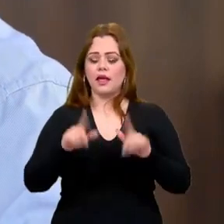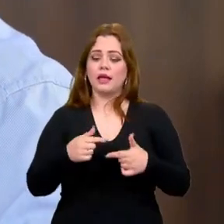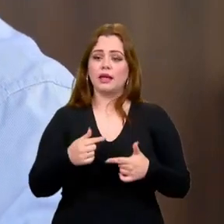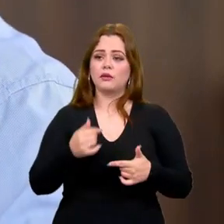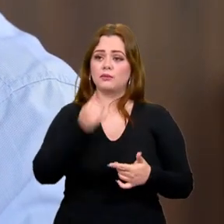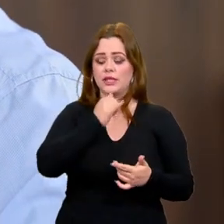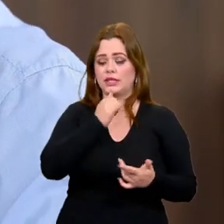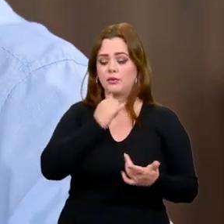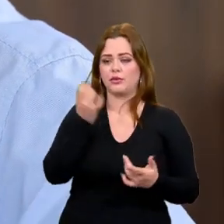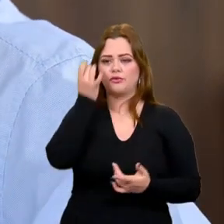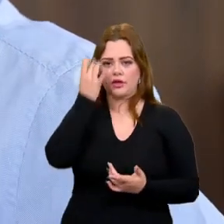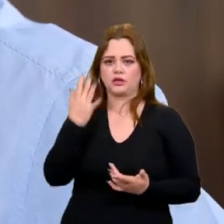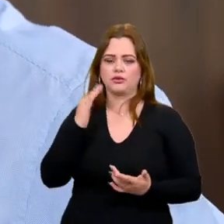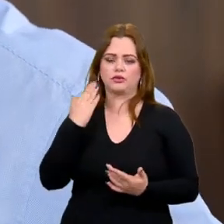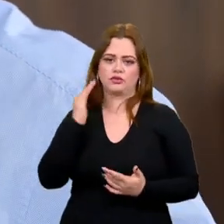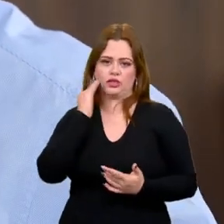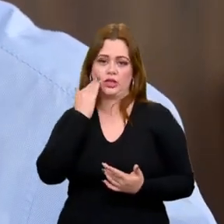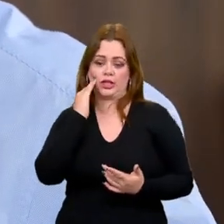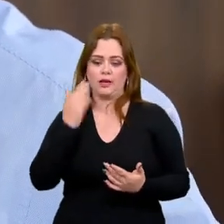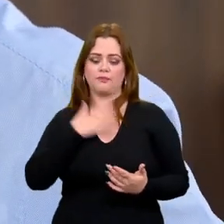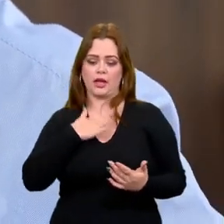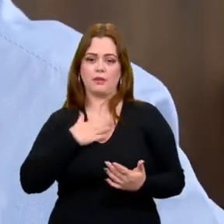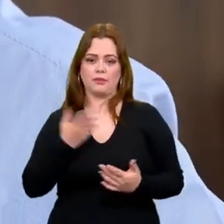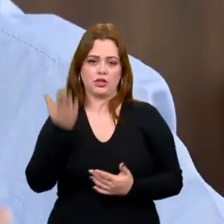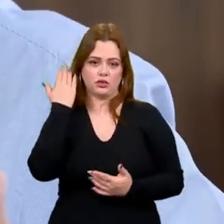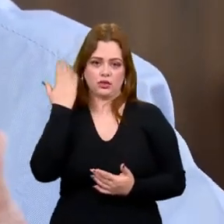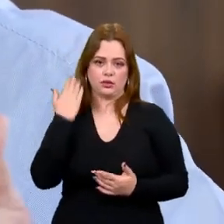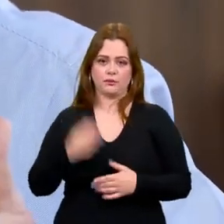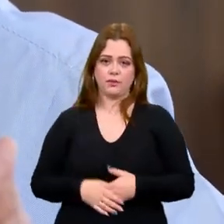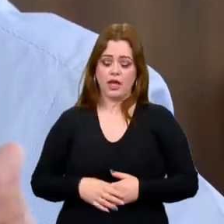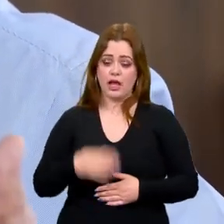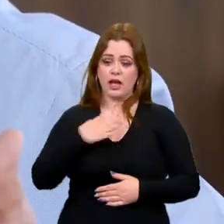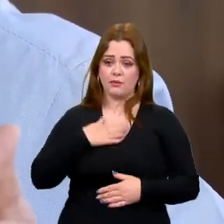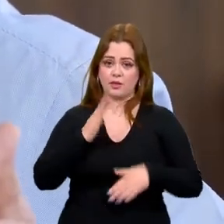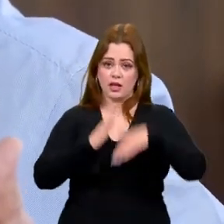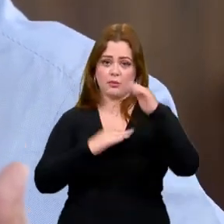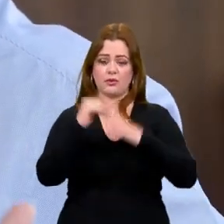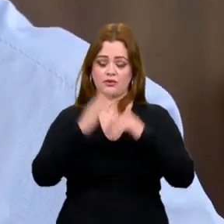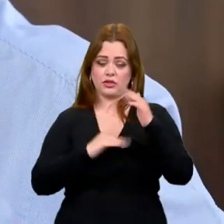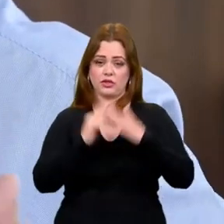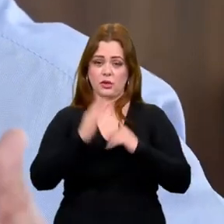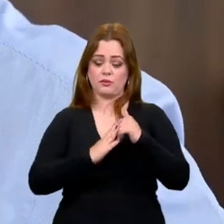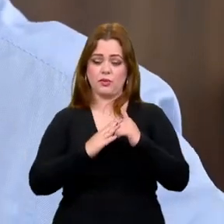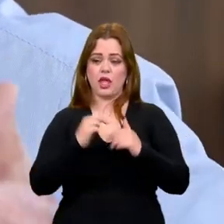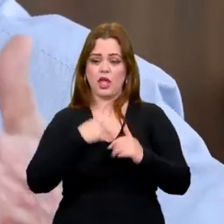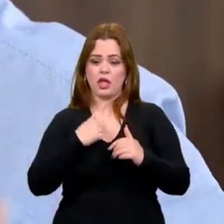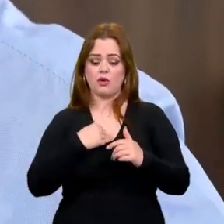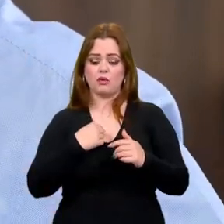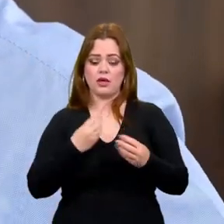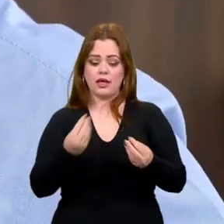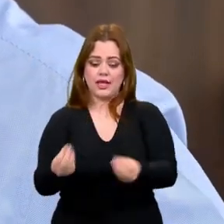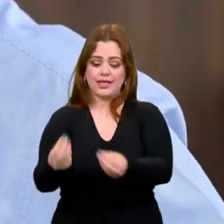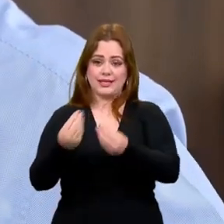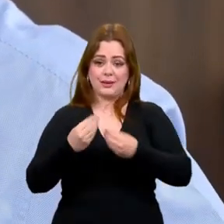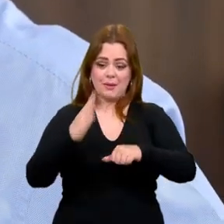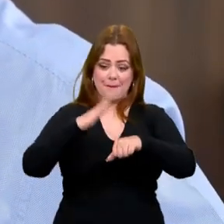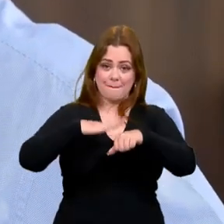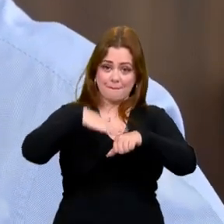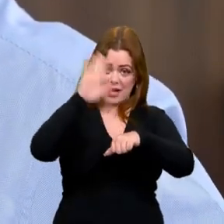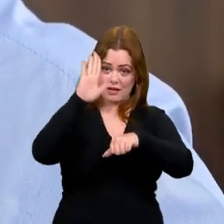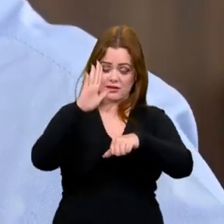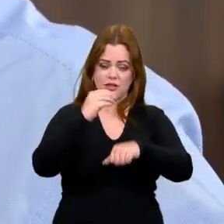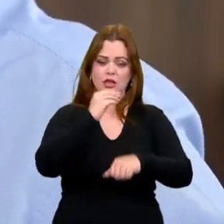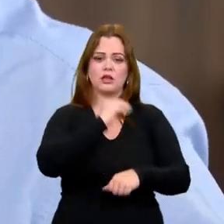de uma profissão eu ganhei mais com o salário mínimo eu passei Eu fui o primeiro a ter o carro uma geladeira uma televisão